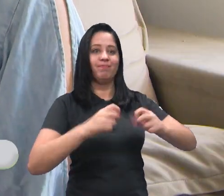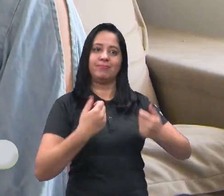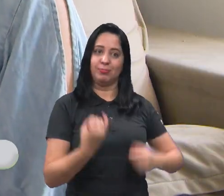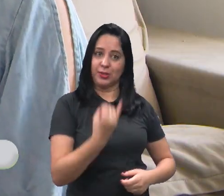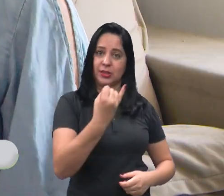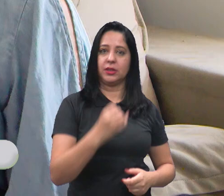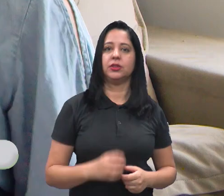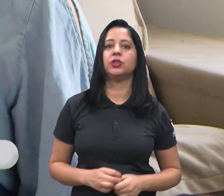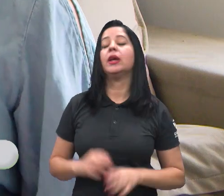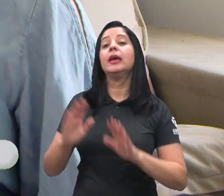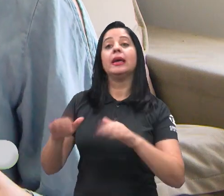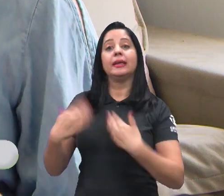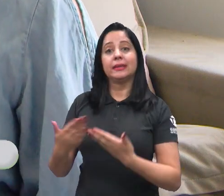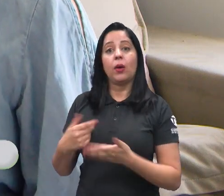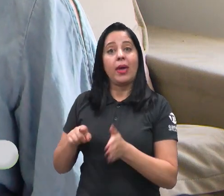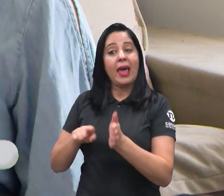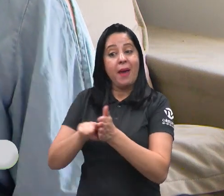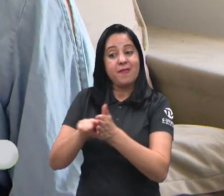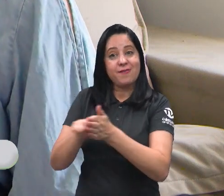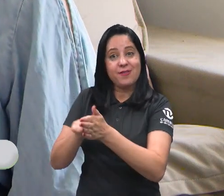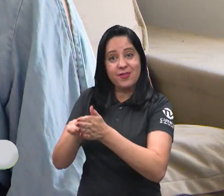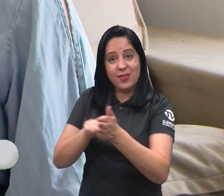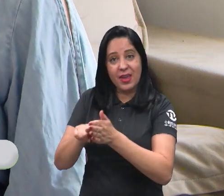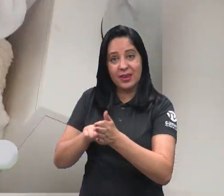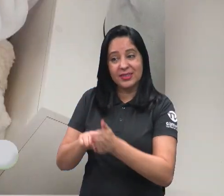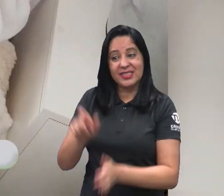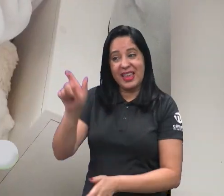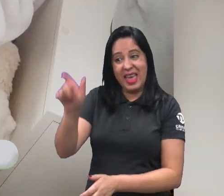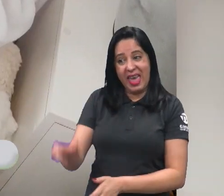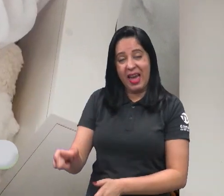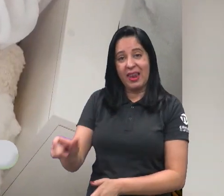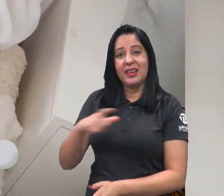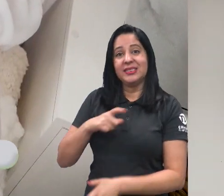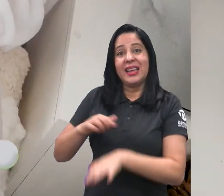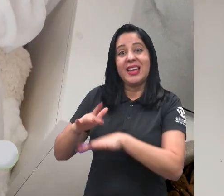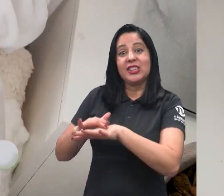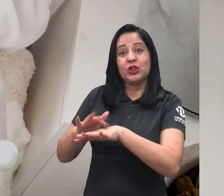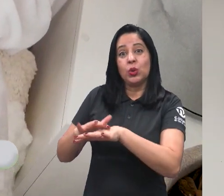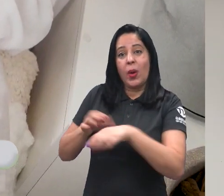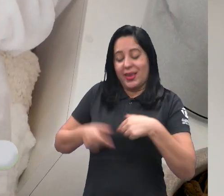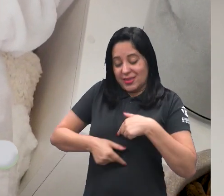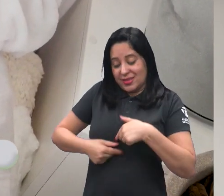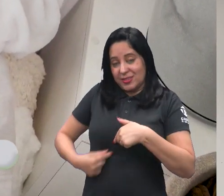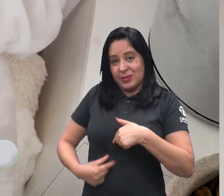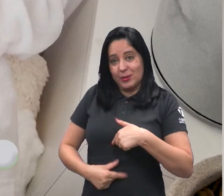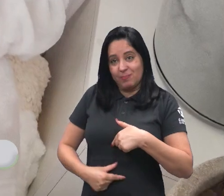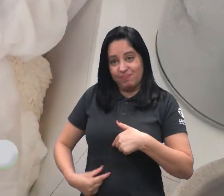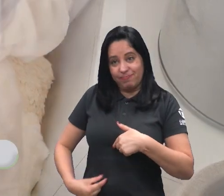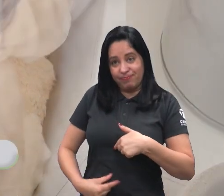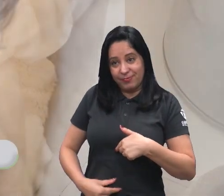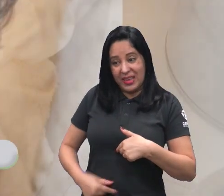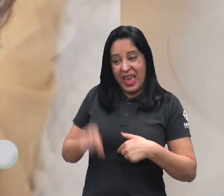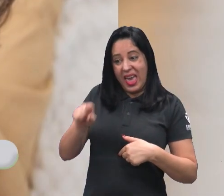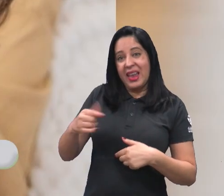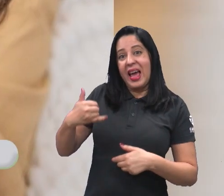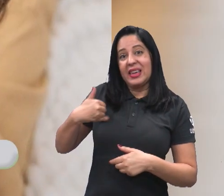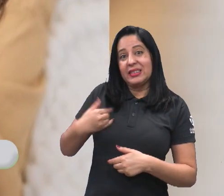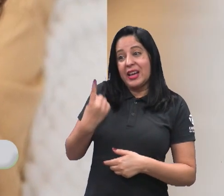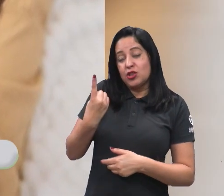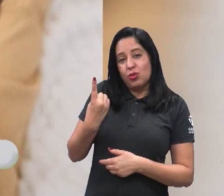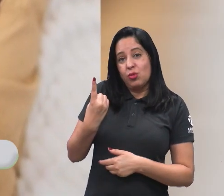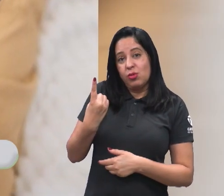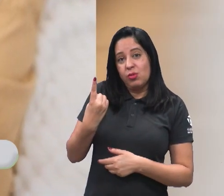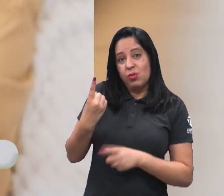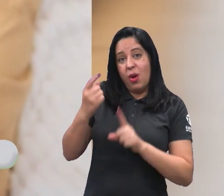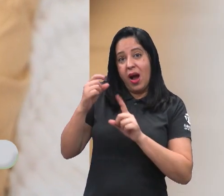determinado exame mostrou que ela tinha atresia no duodeno. Então, com 1 ano e 3 meses, foi comecinho de novembro, ela fez a